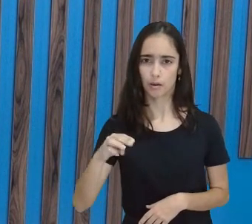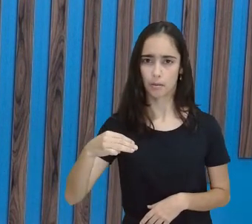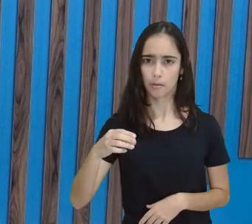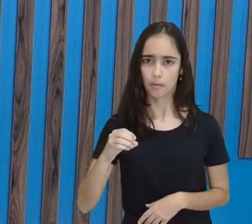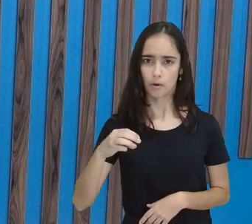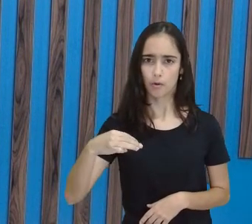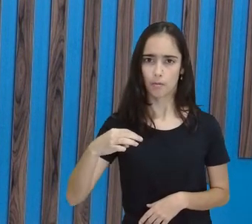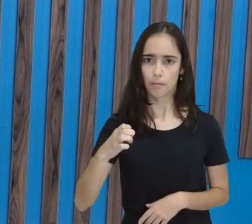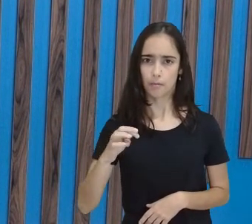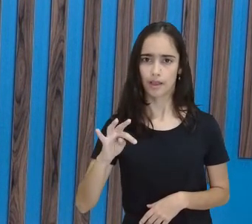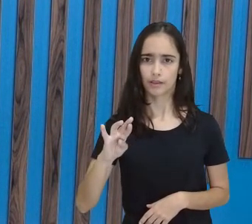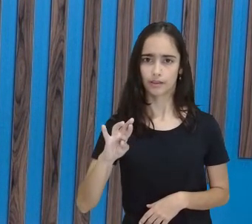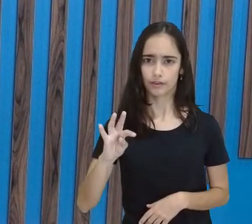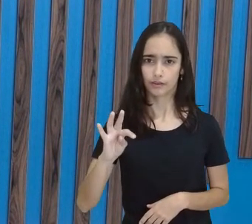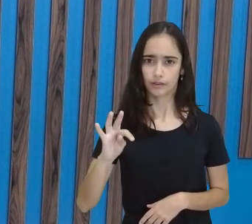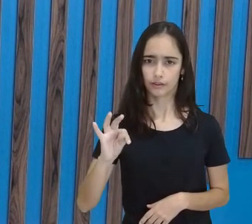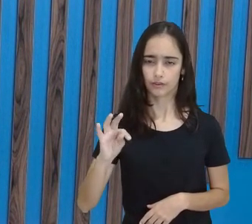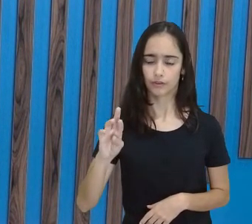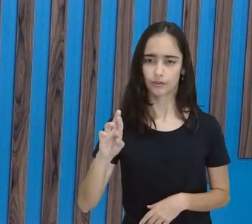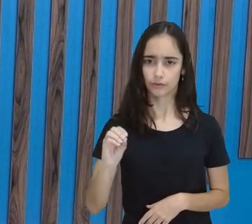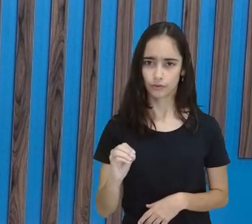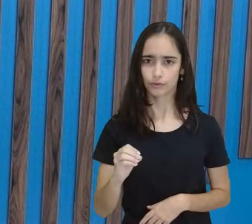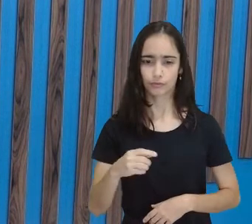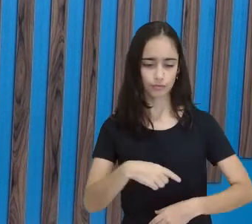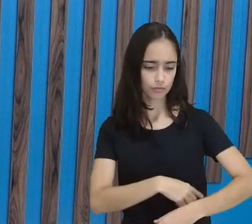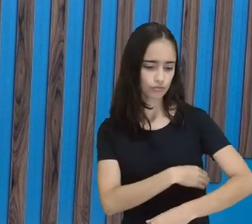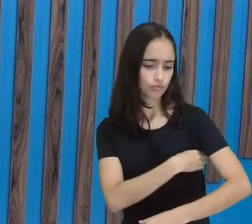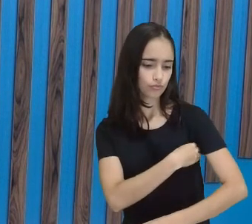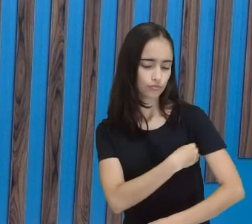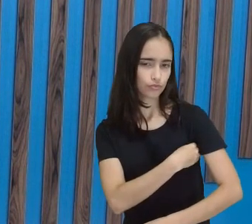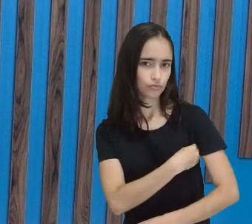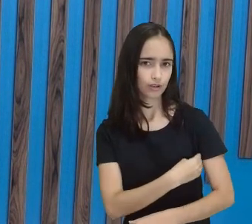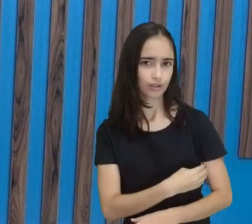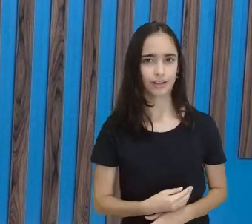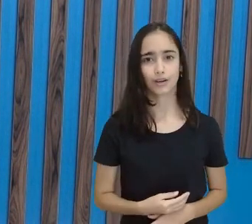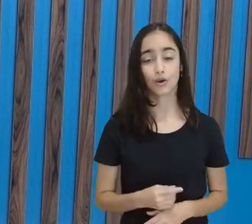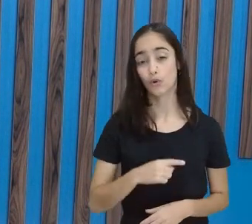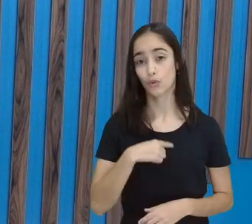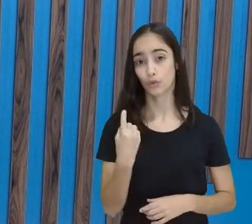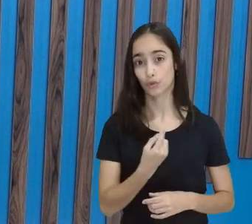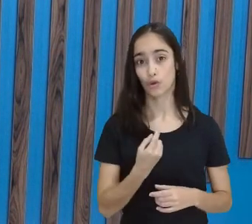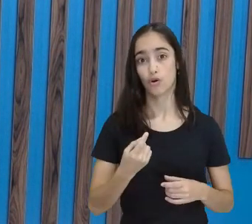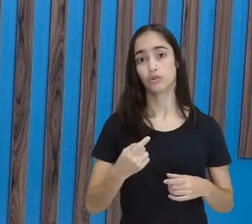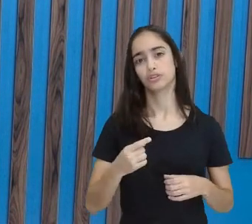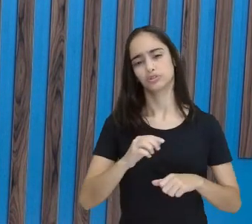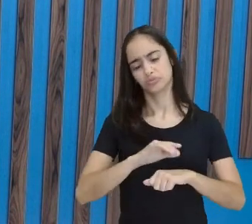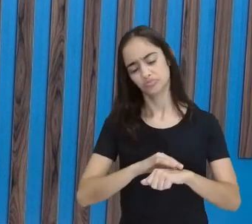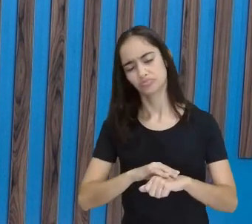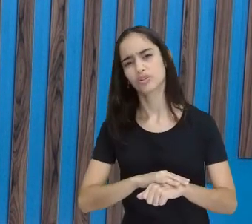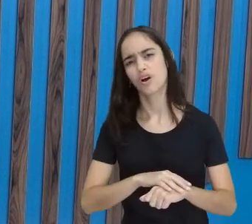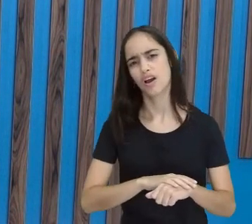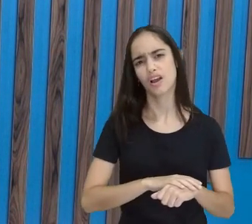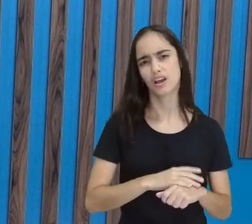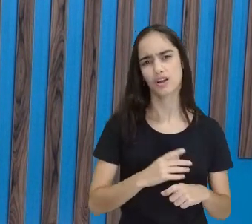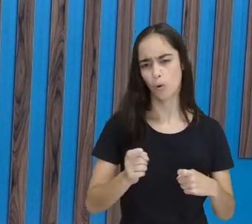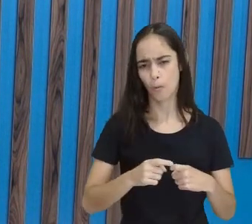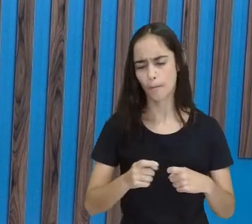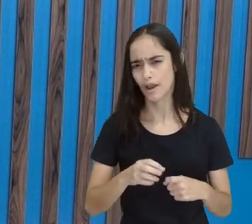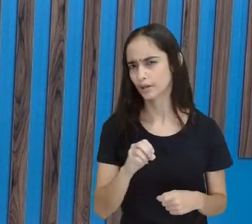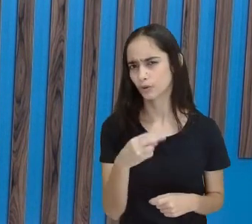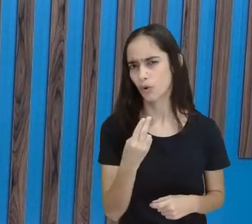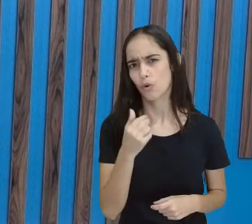algo que a gente, quando está doente, quando nós estamos doentes, o médico, a mamãe, a titia, alguém que esteja cuidando de